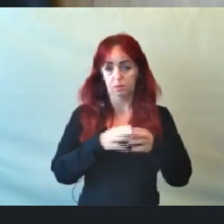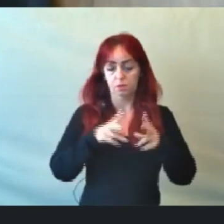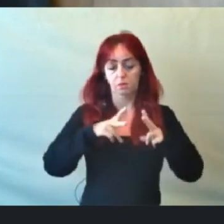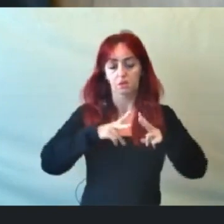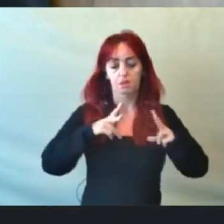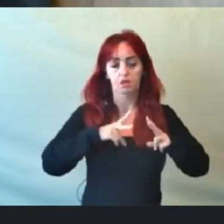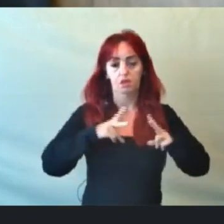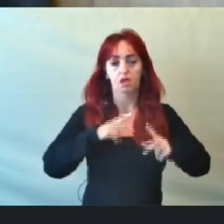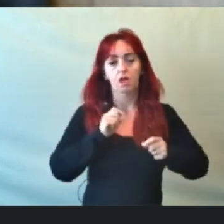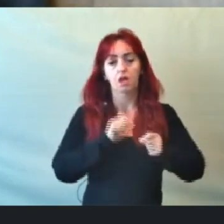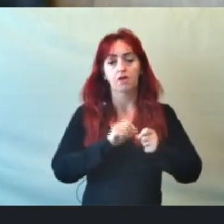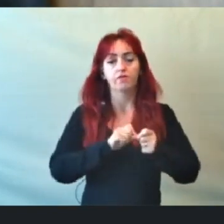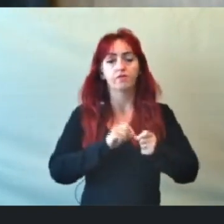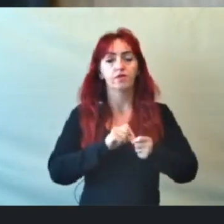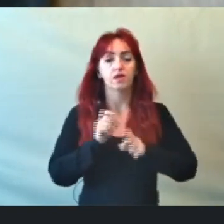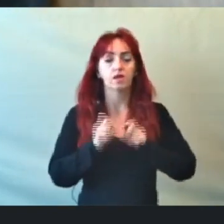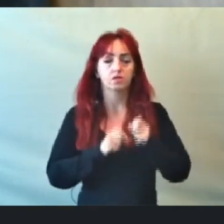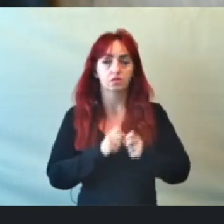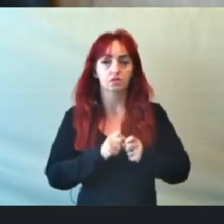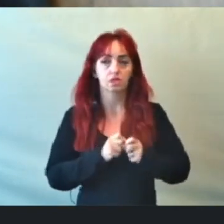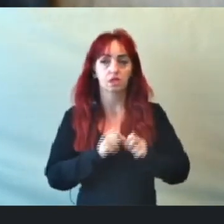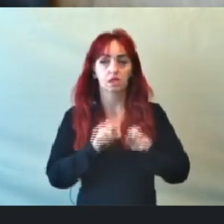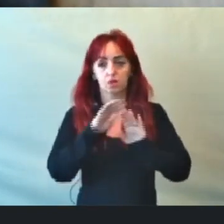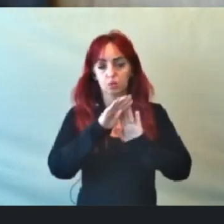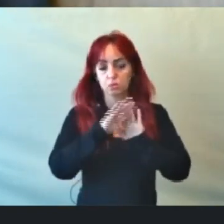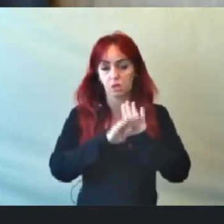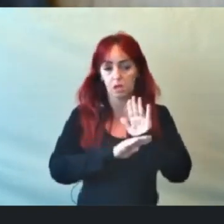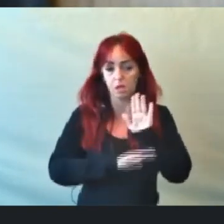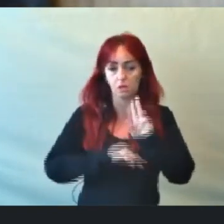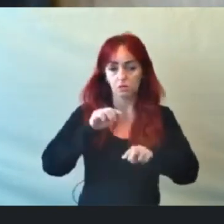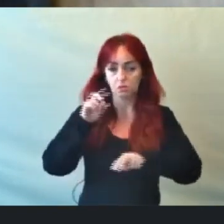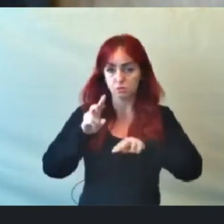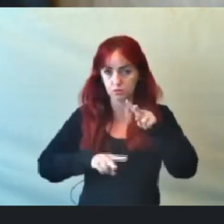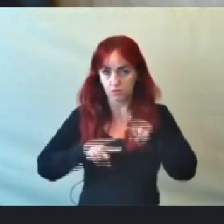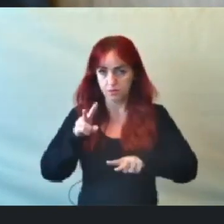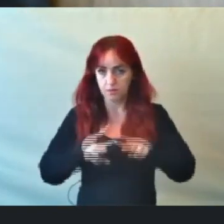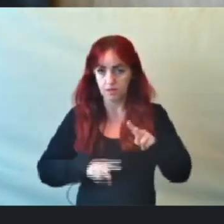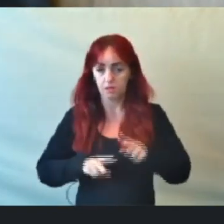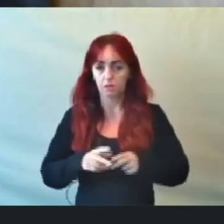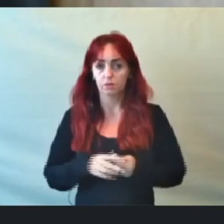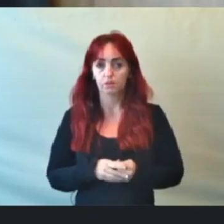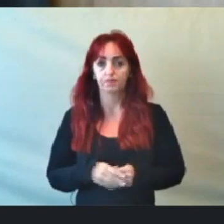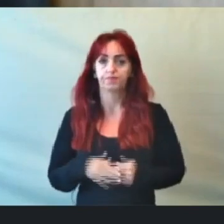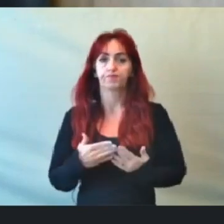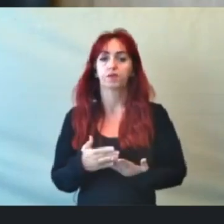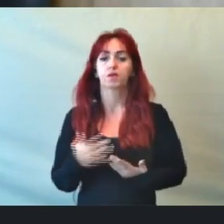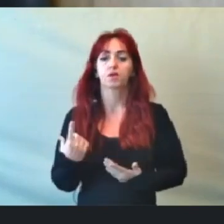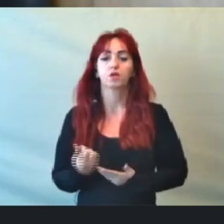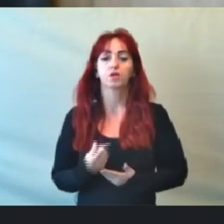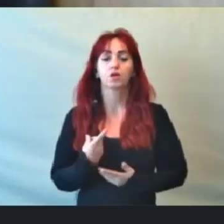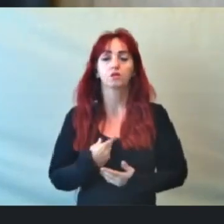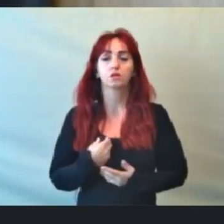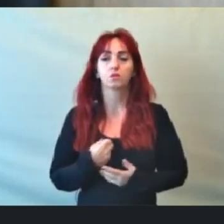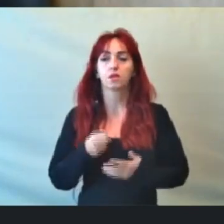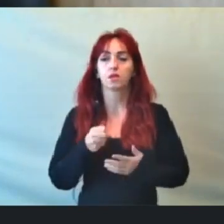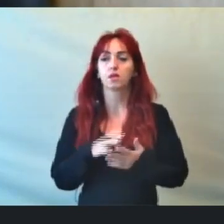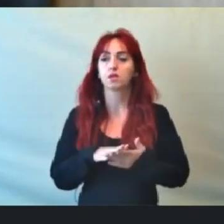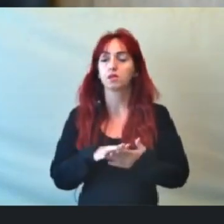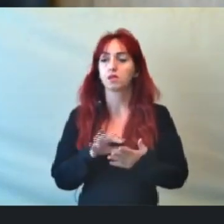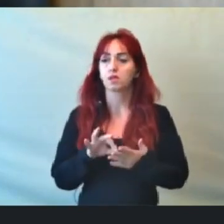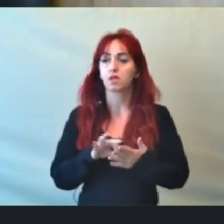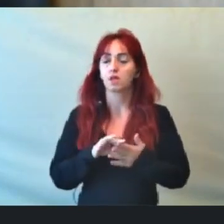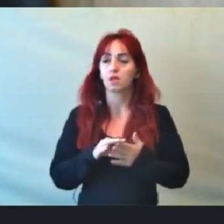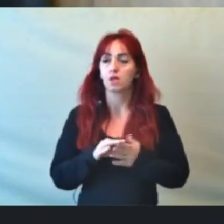de monitoramento, e nós, inclusive, publicamos em conjunto um artigo científico em